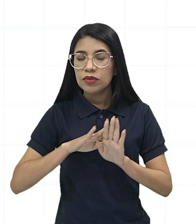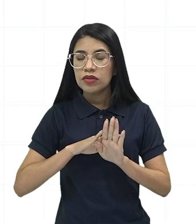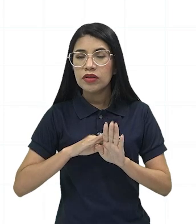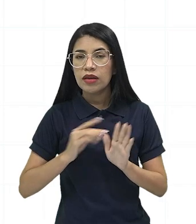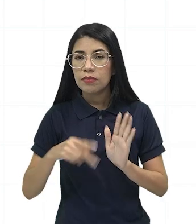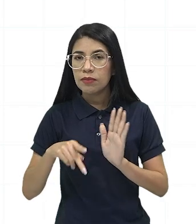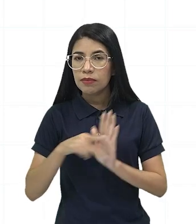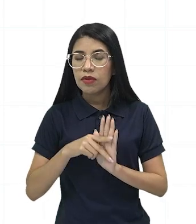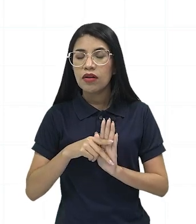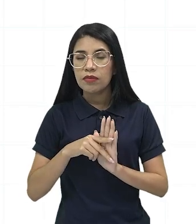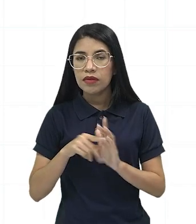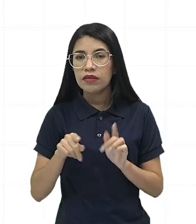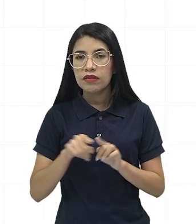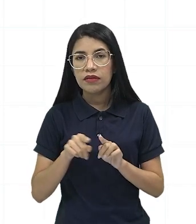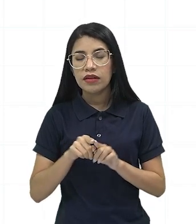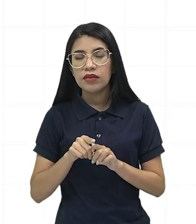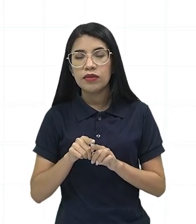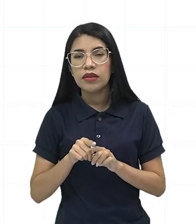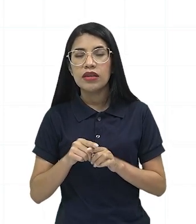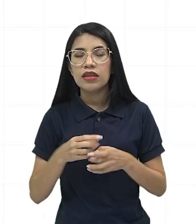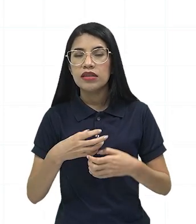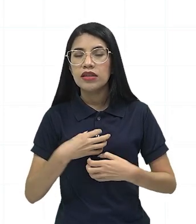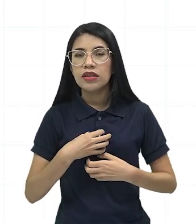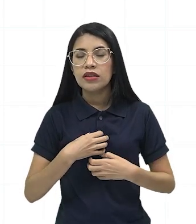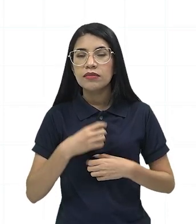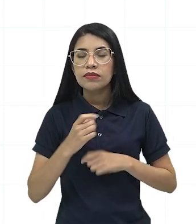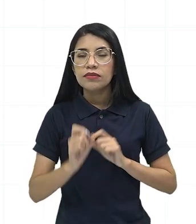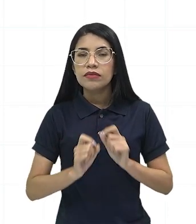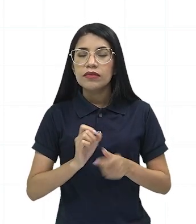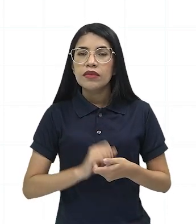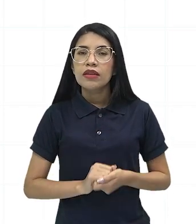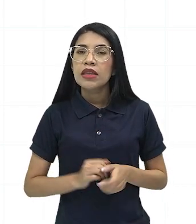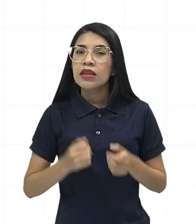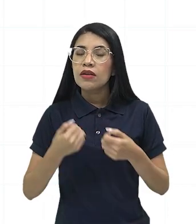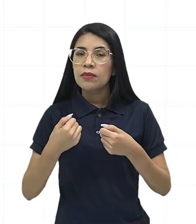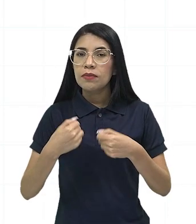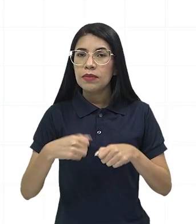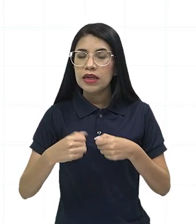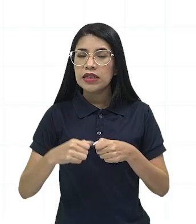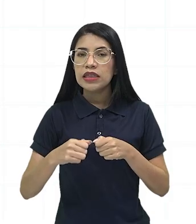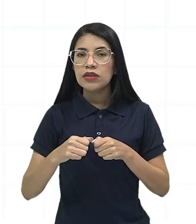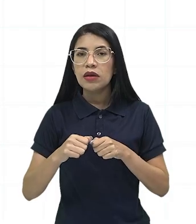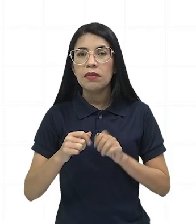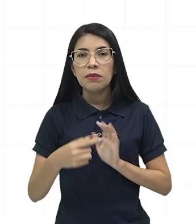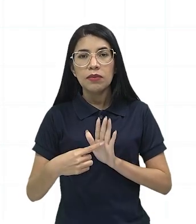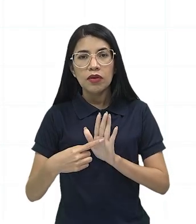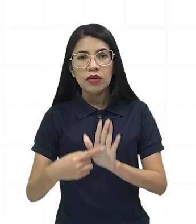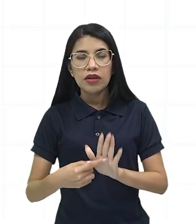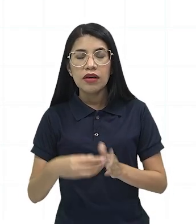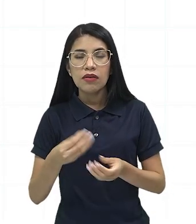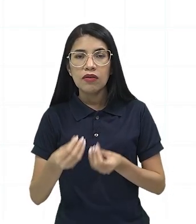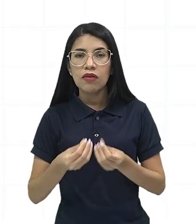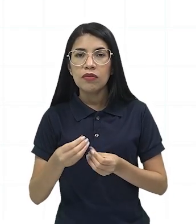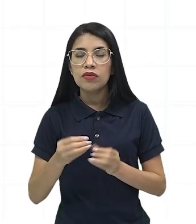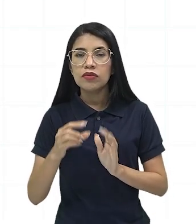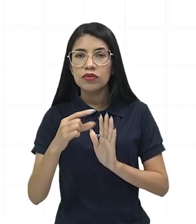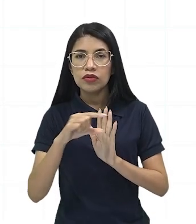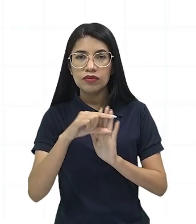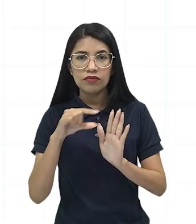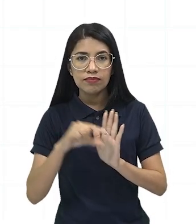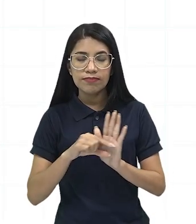representativo do lirismo, aquele sentimento que eu pretendo e preciso transmitir a partir dos meus versos.